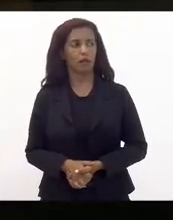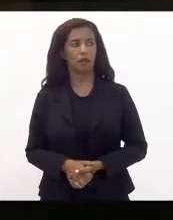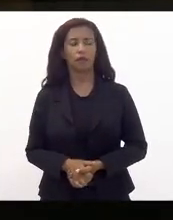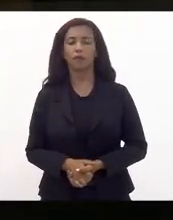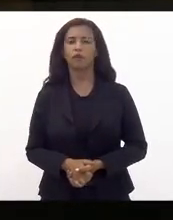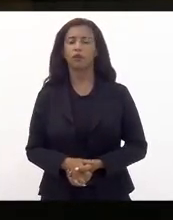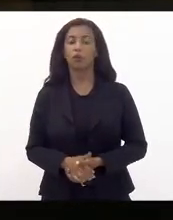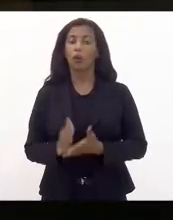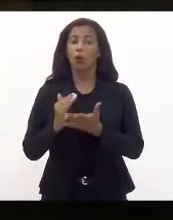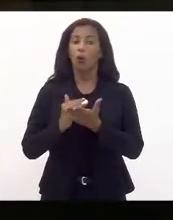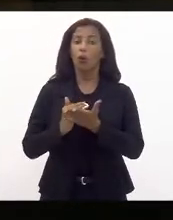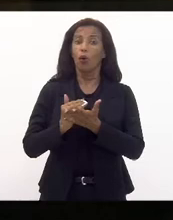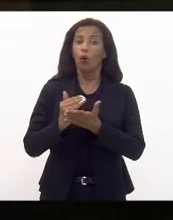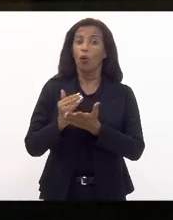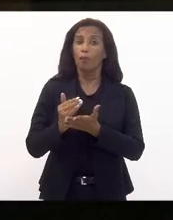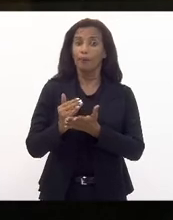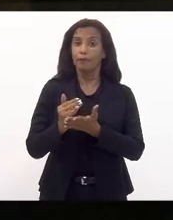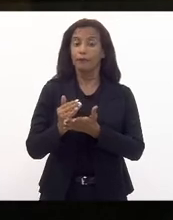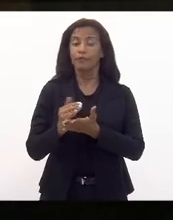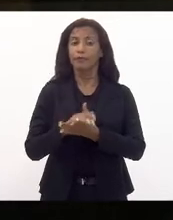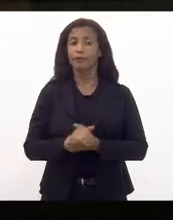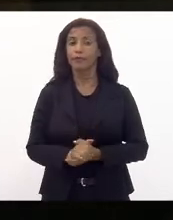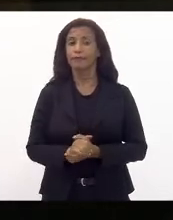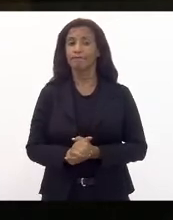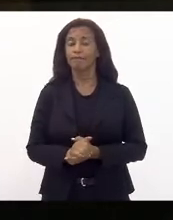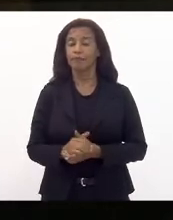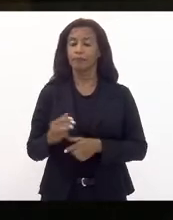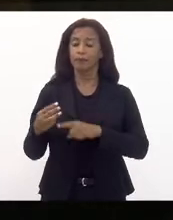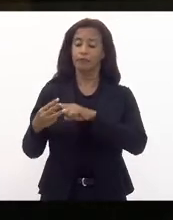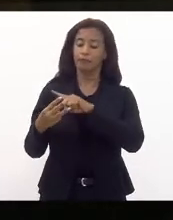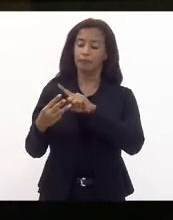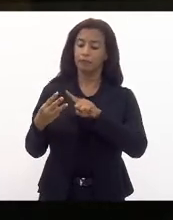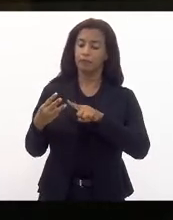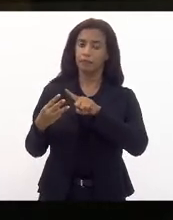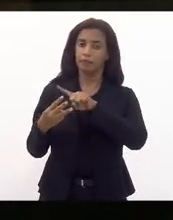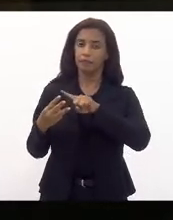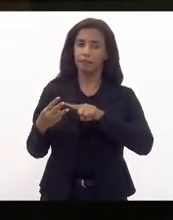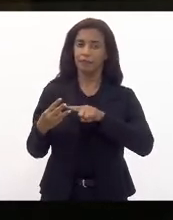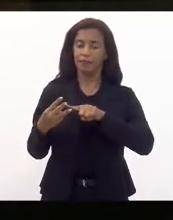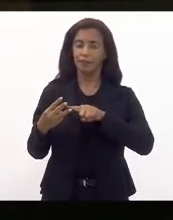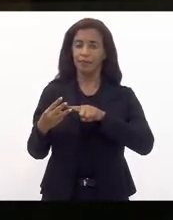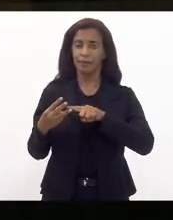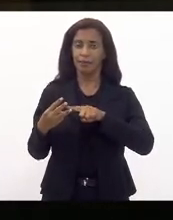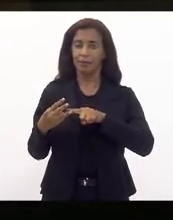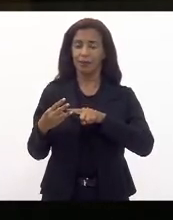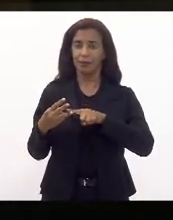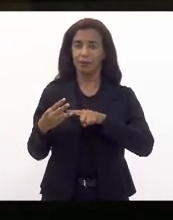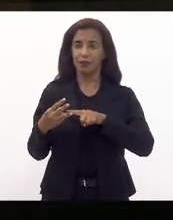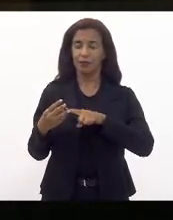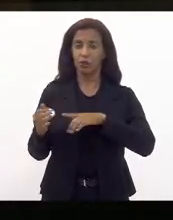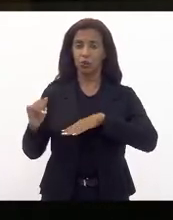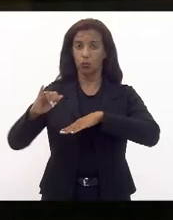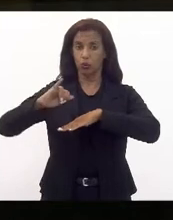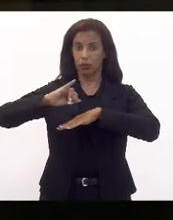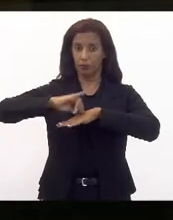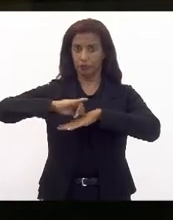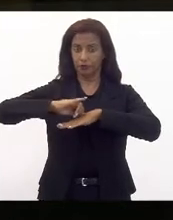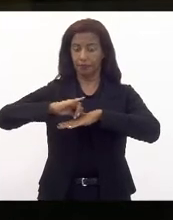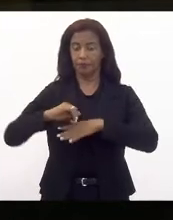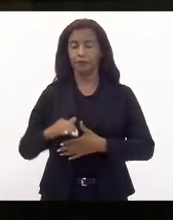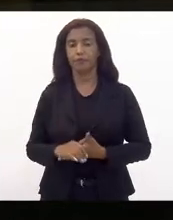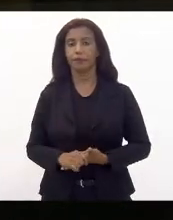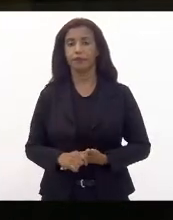começa inclusive que os três corpos artísticos do municipal